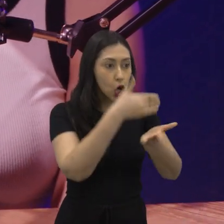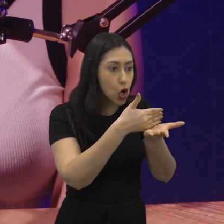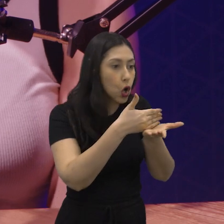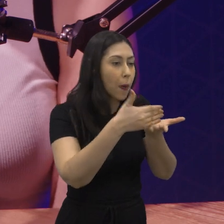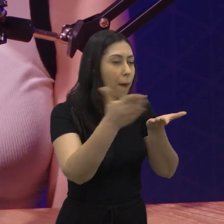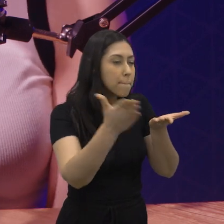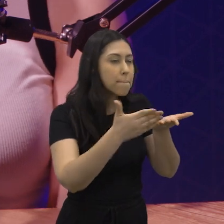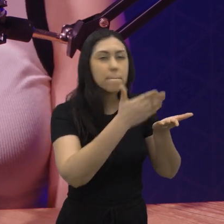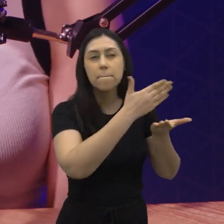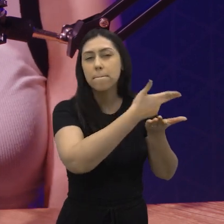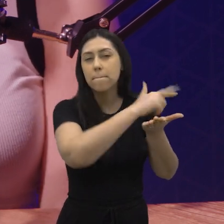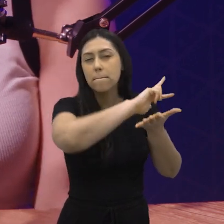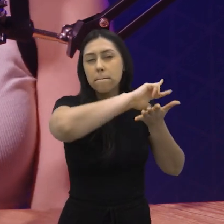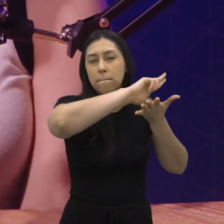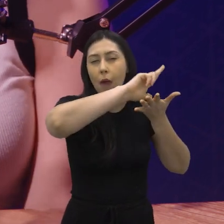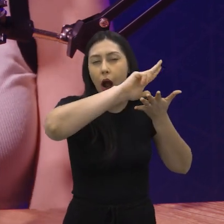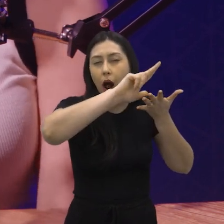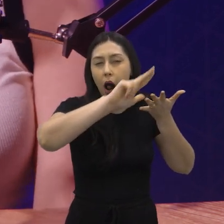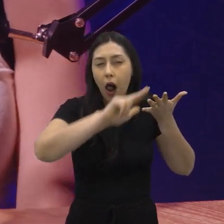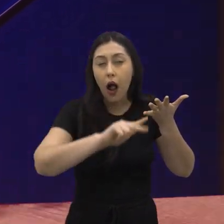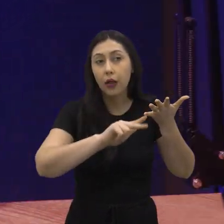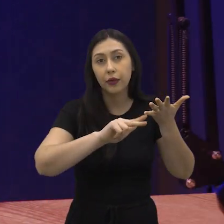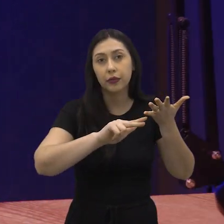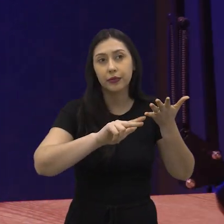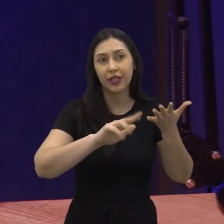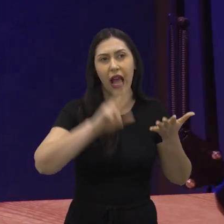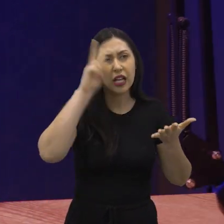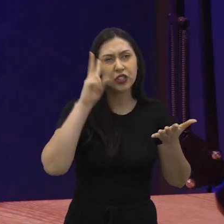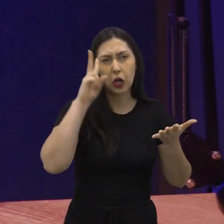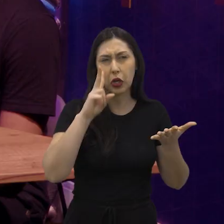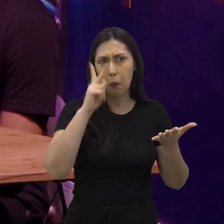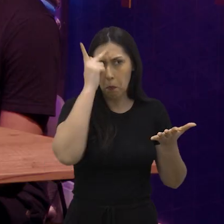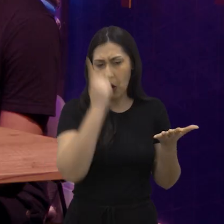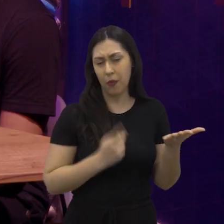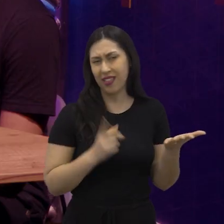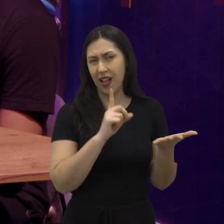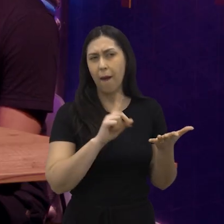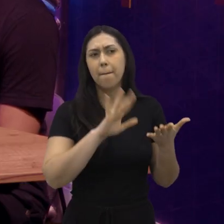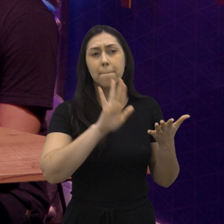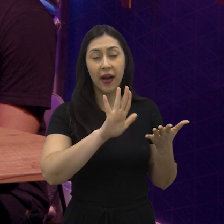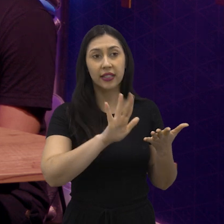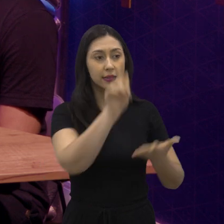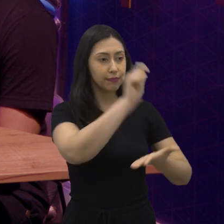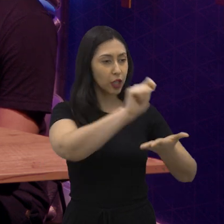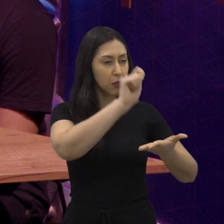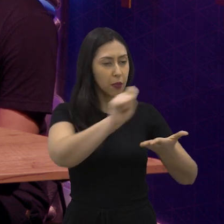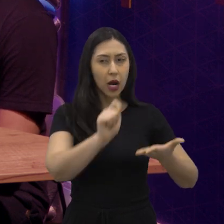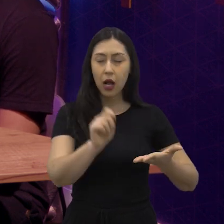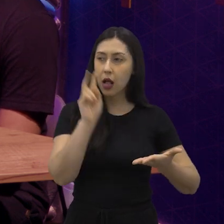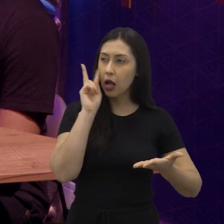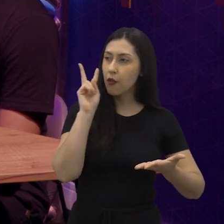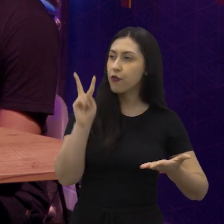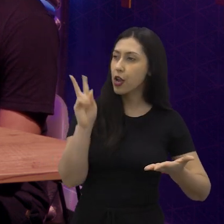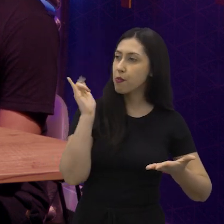catalogaram, né, talvez, acredito que as histórias não eram deles, né, mas eles catalogaram diversas histórias que eles iam encontrando pelo caminho